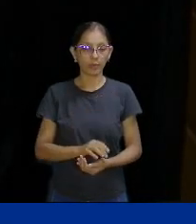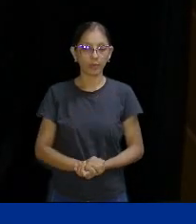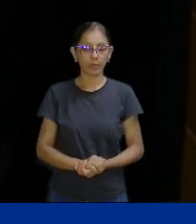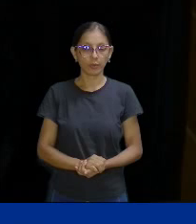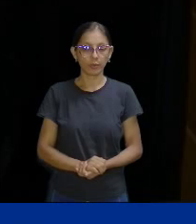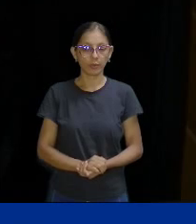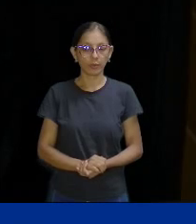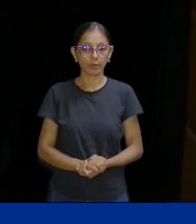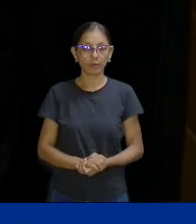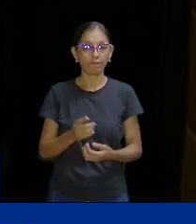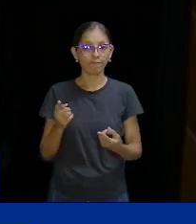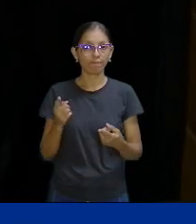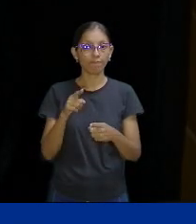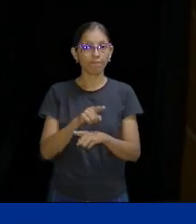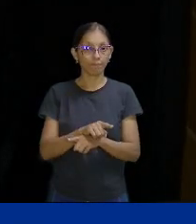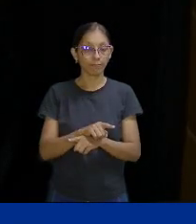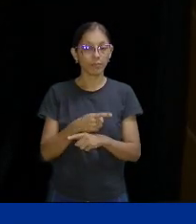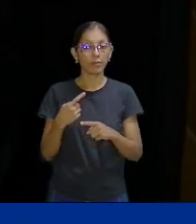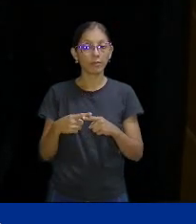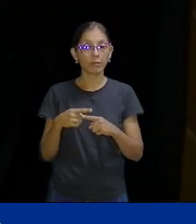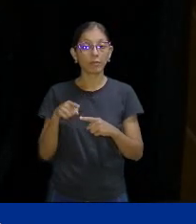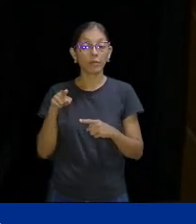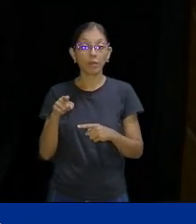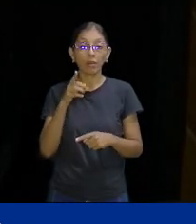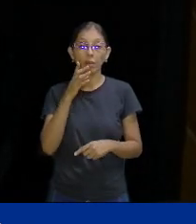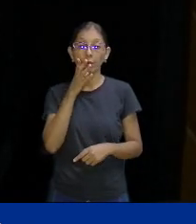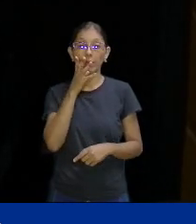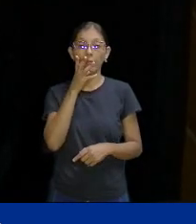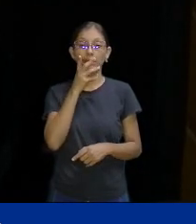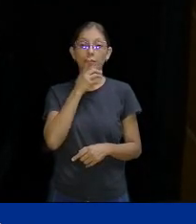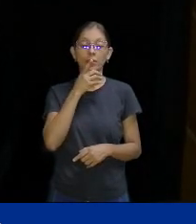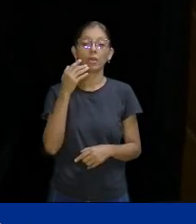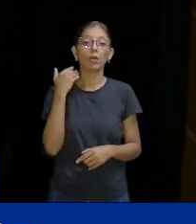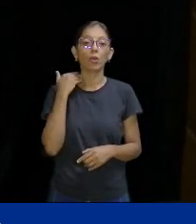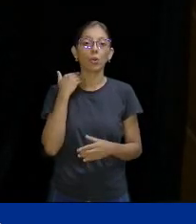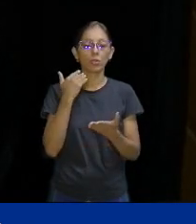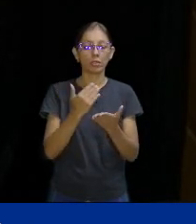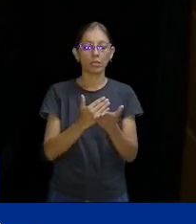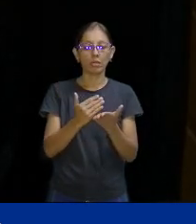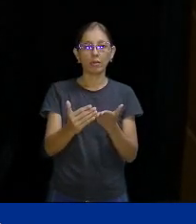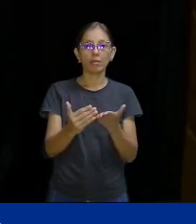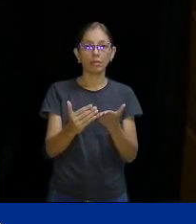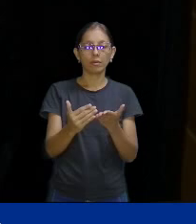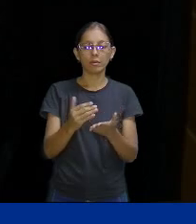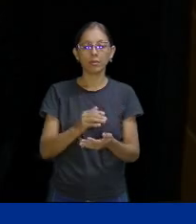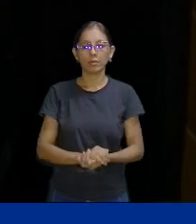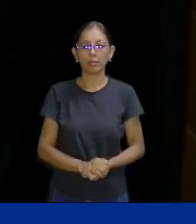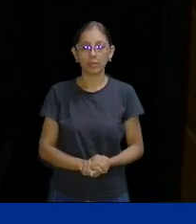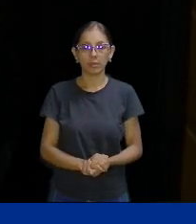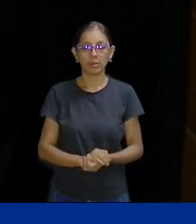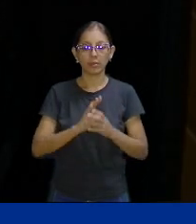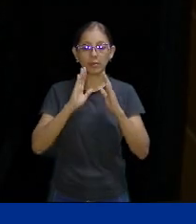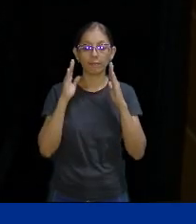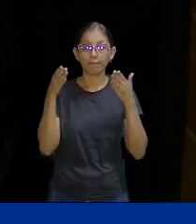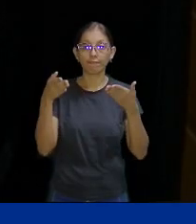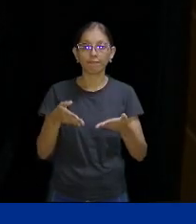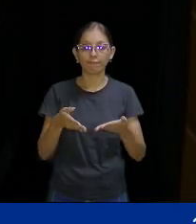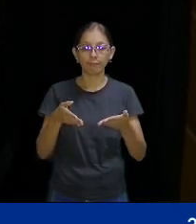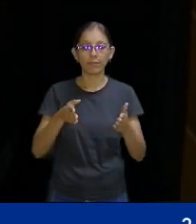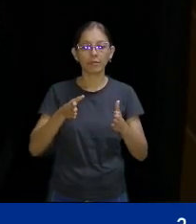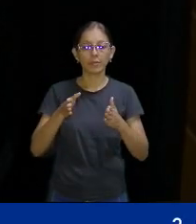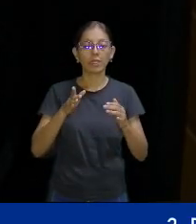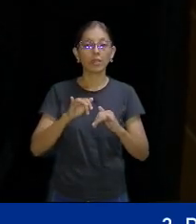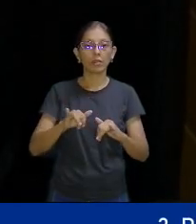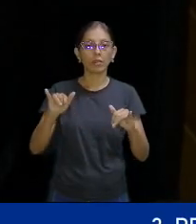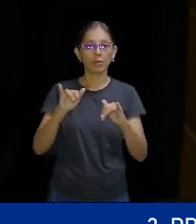do órgão técnico por entender que a demora na abertura da conta bancária específica para a campanha constituiu